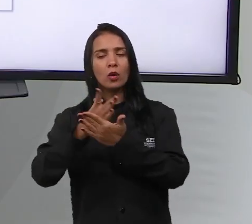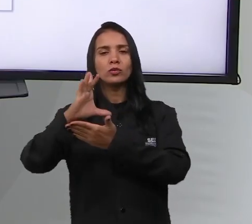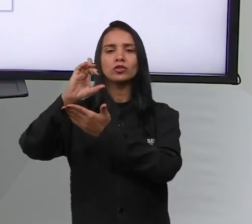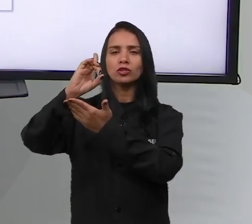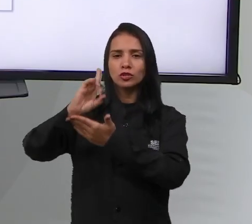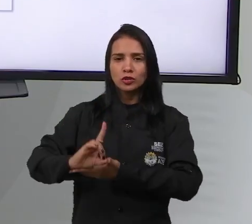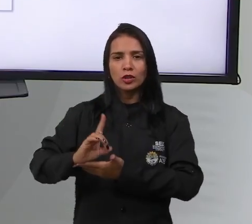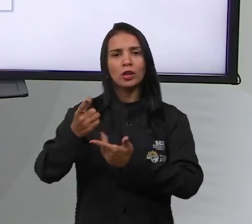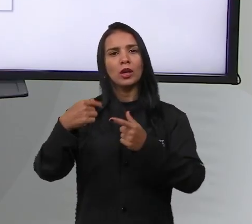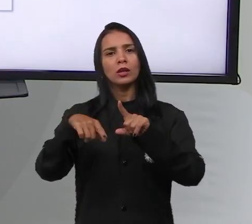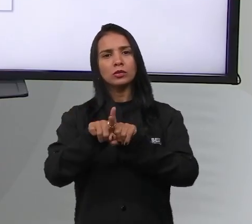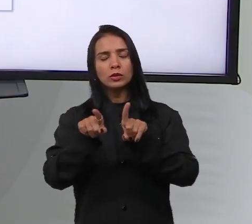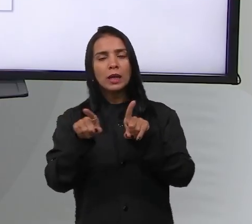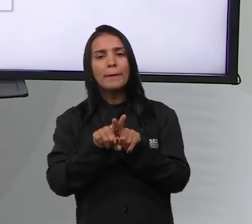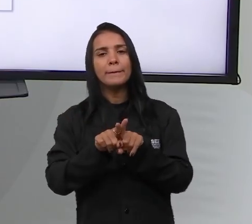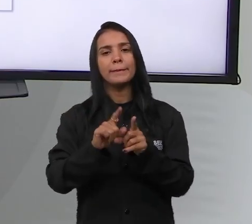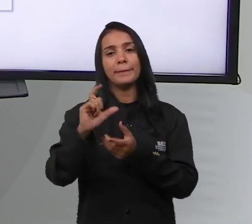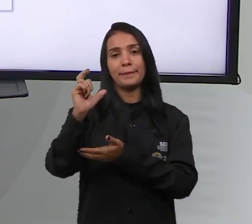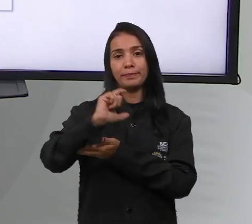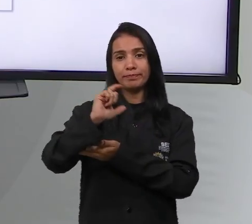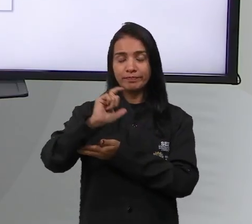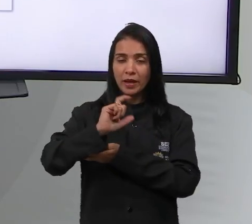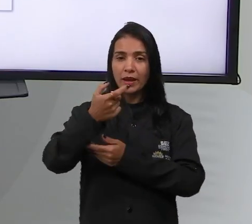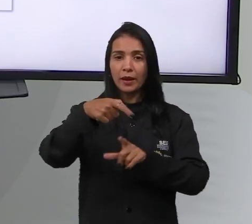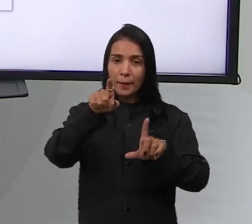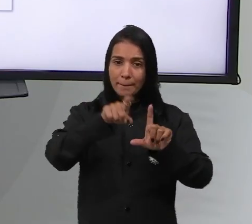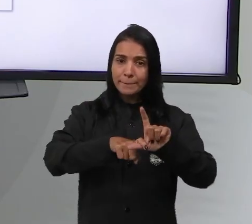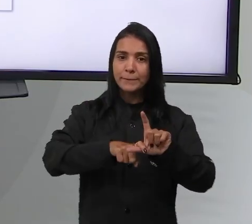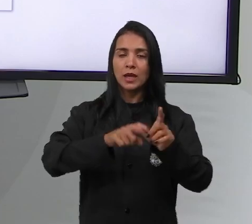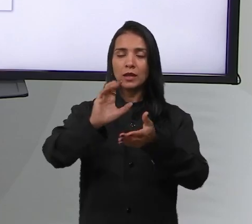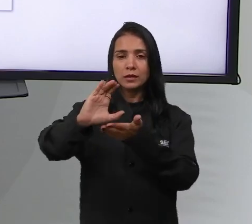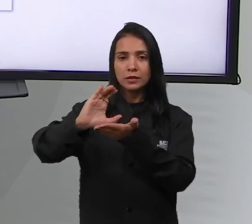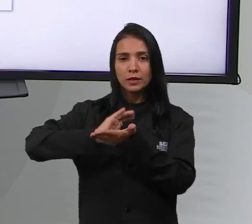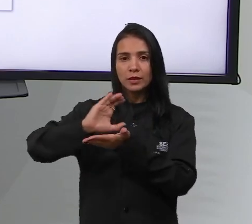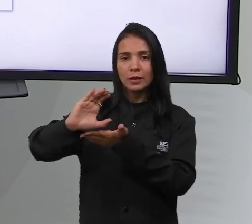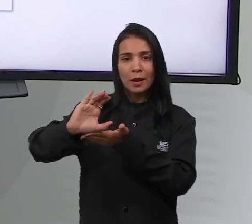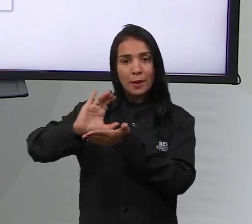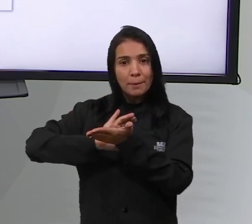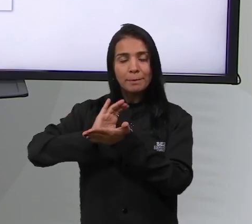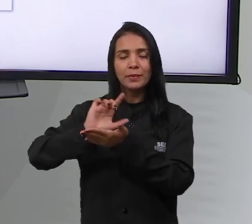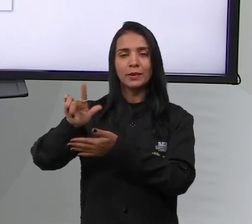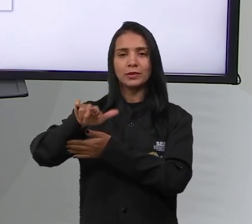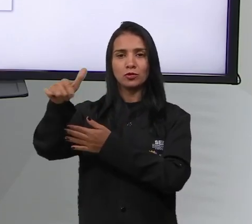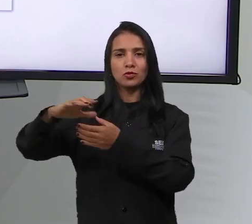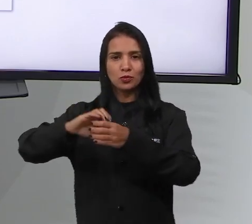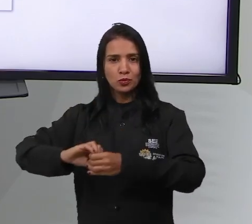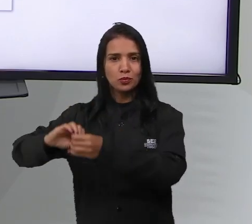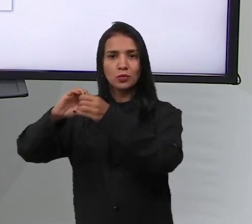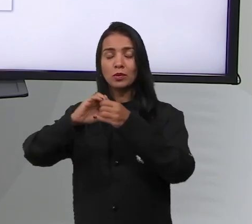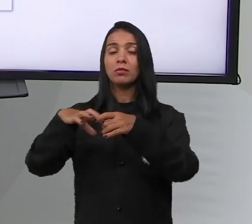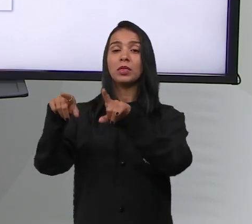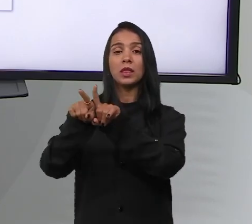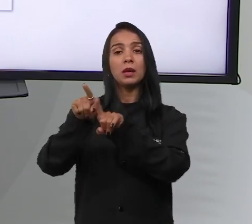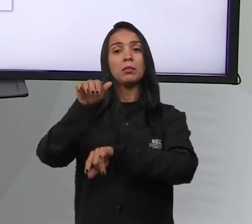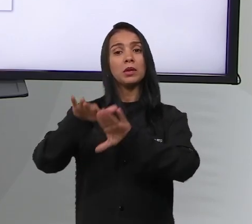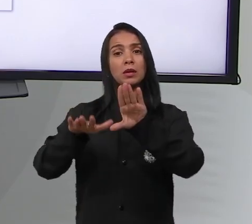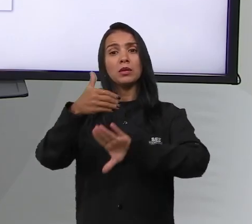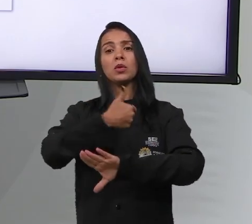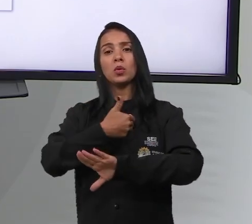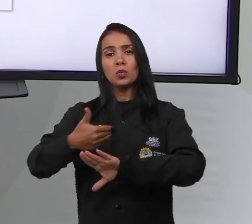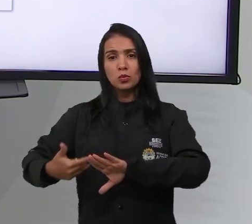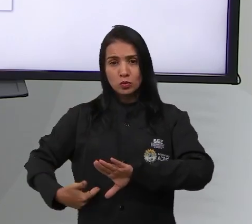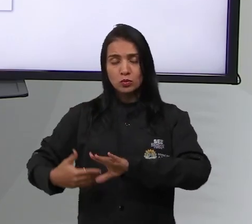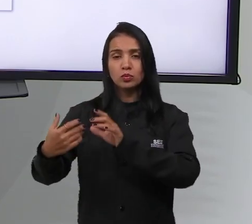buscando e até mesmo parcerias que acabam sendo também instituídas com o poder público a fim